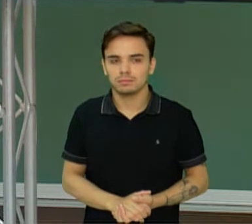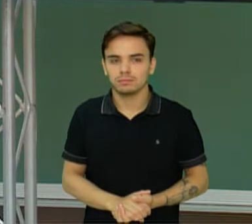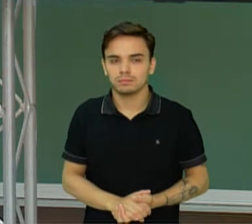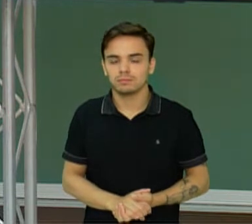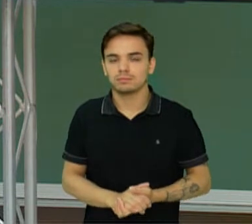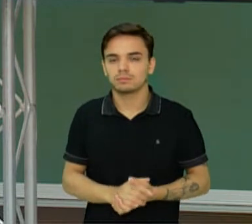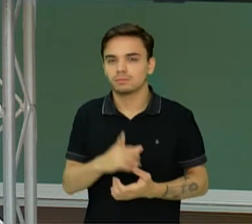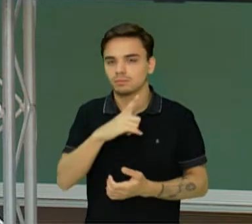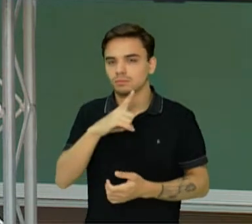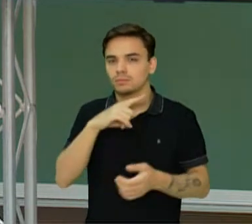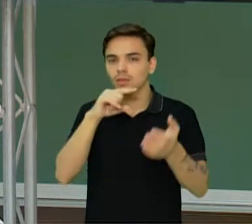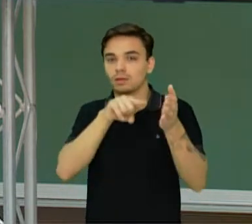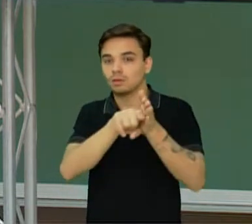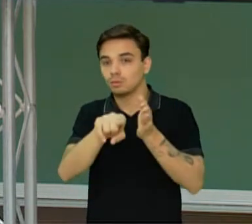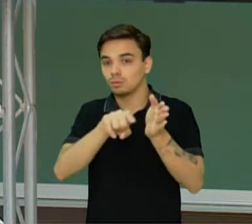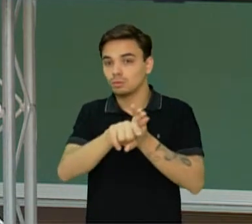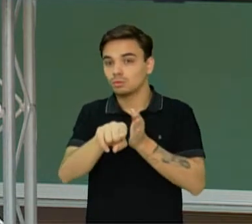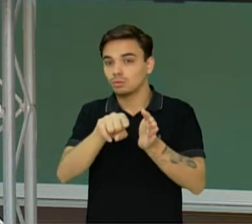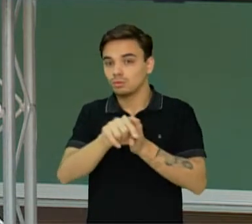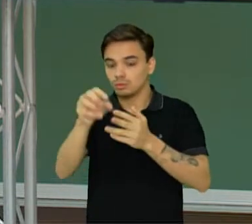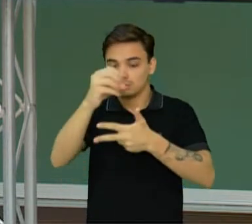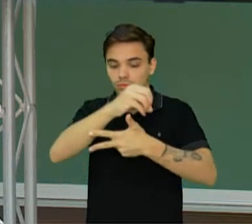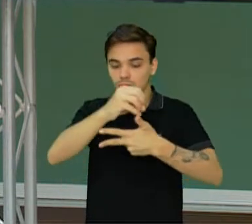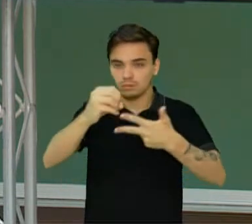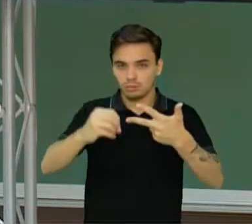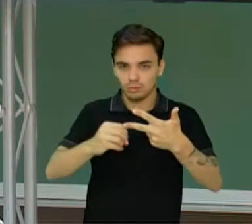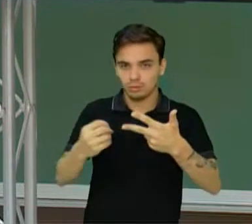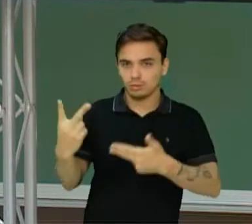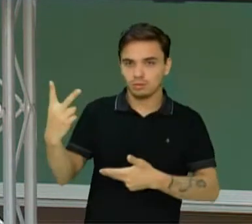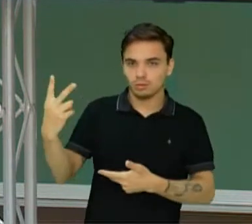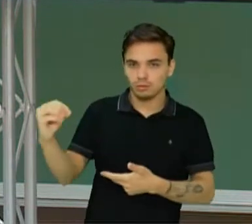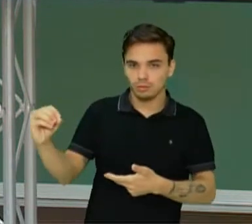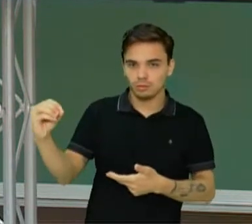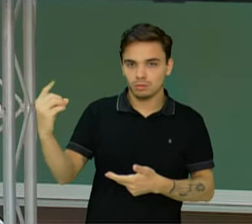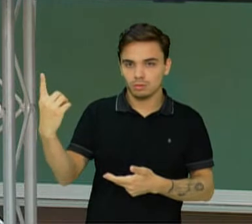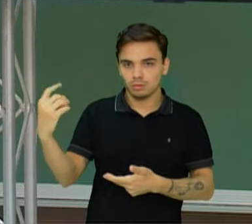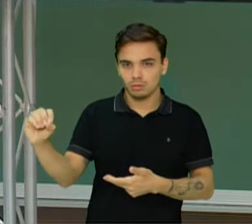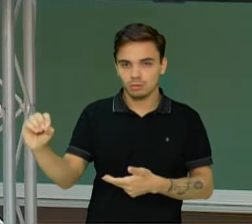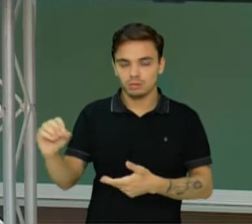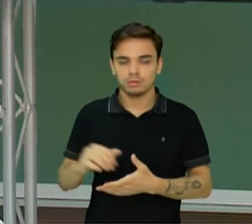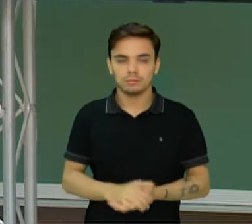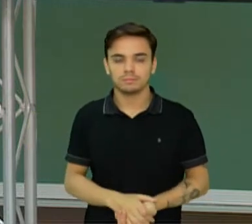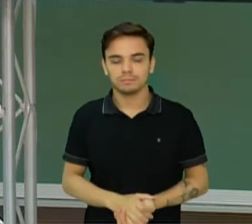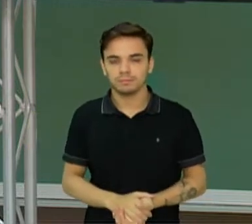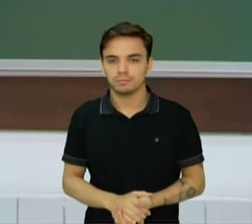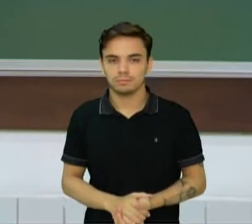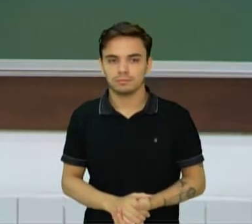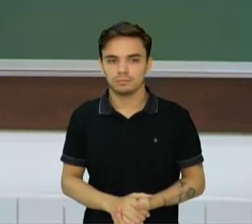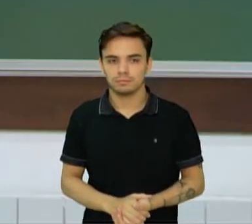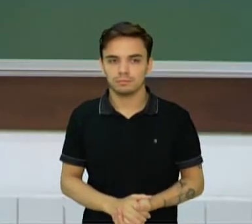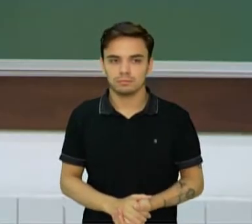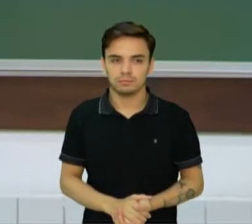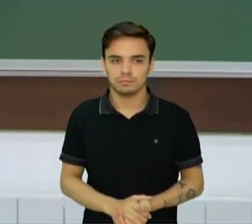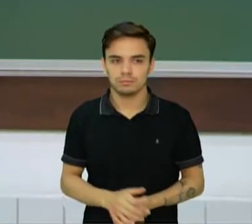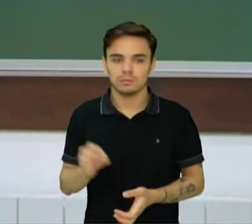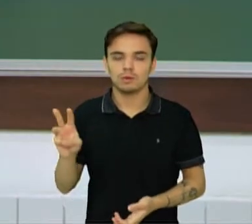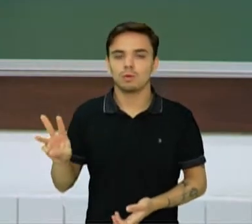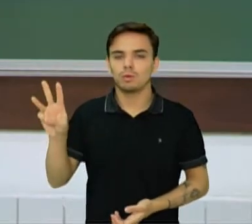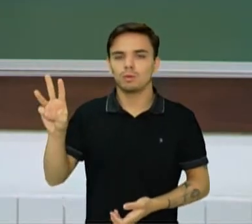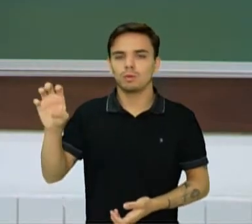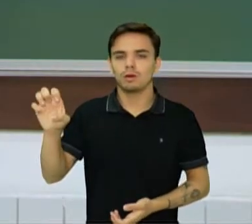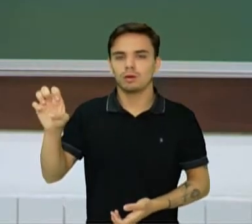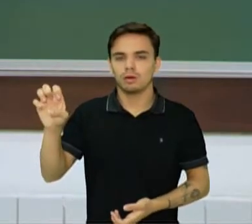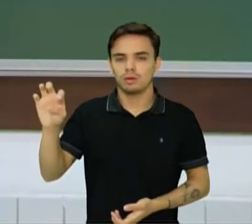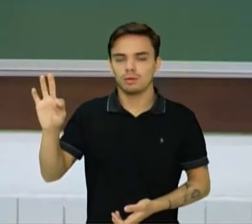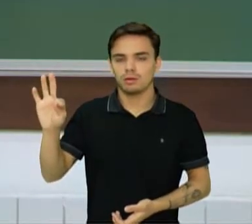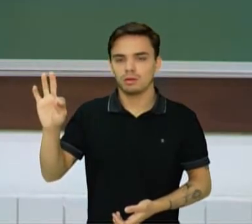Chegamos agora aqui na nossa questão do Enem de 2010, tá? Essa questão, pessoal, the weatherman, é a única coisa que eu vou traduzir, né? O